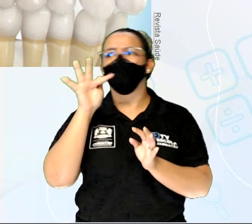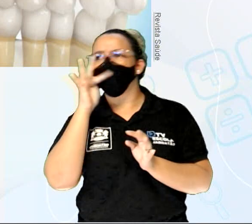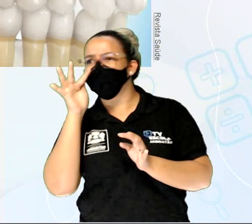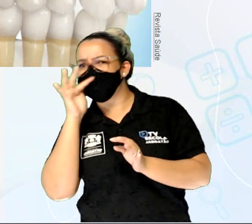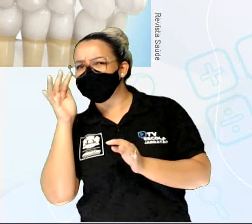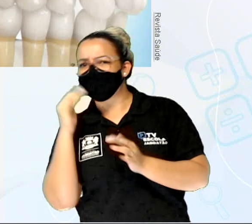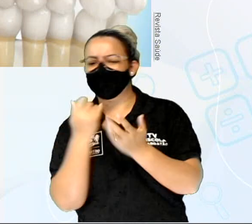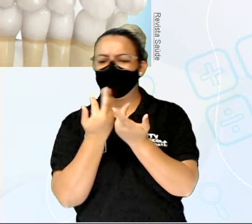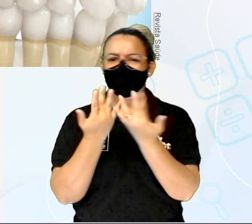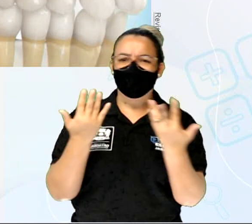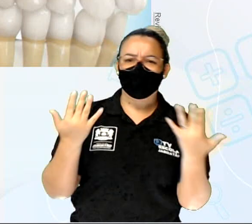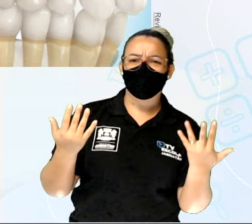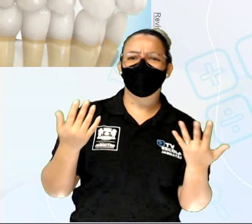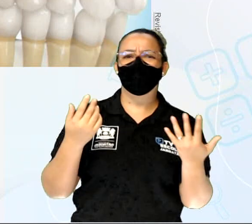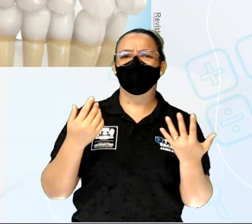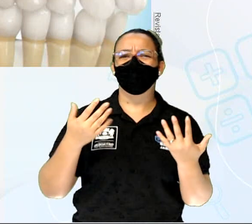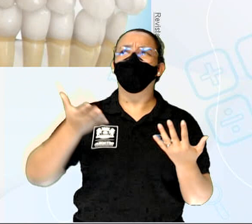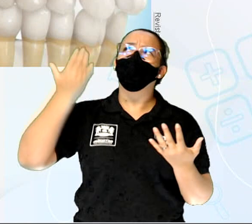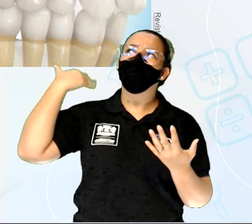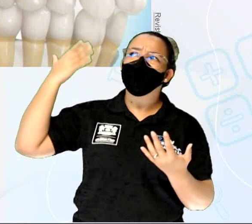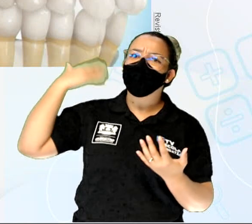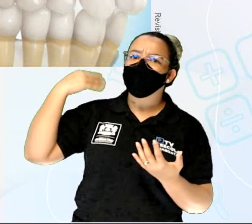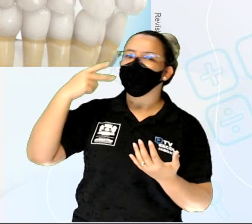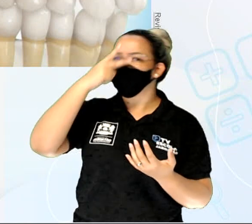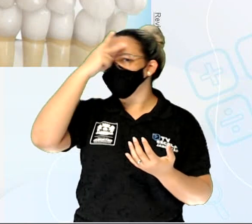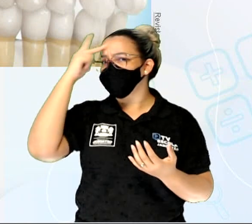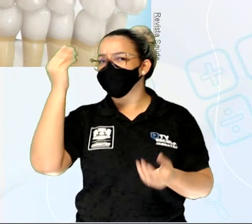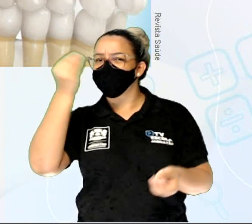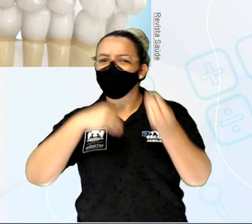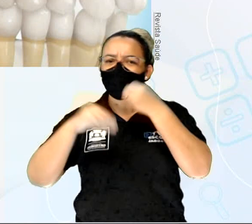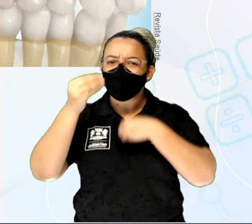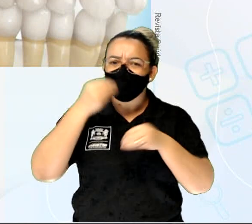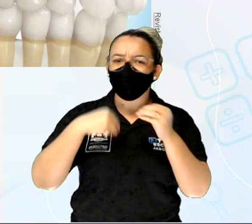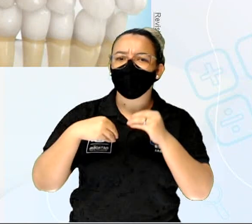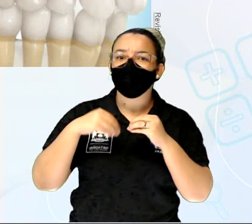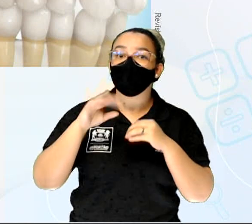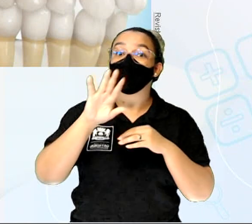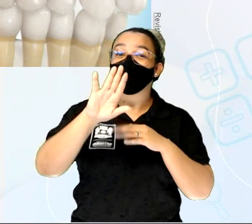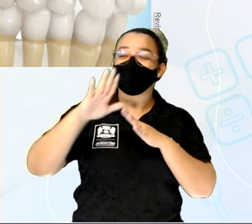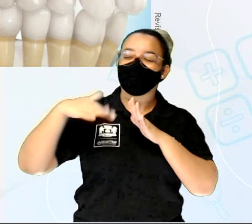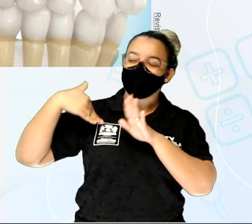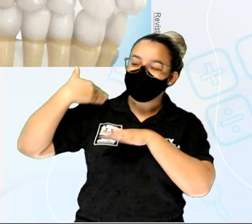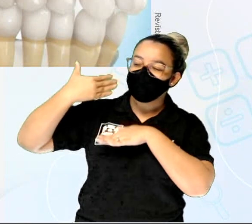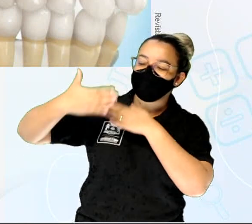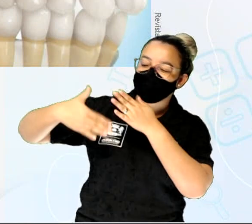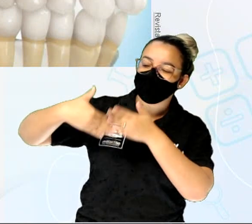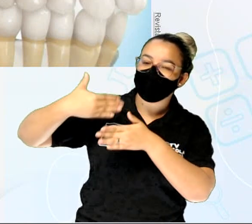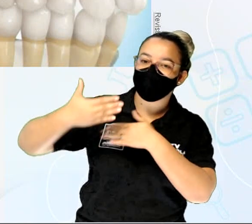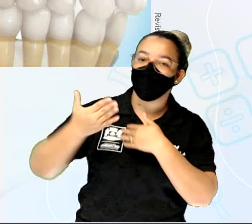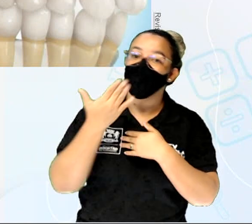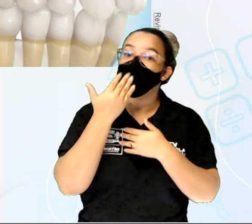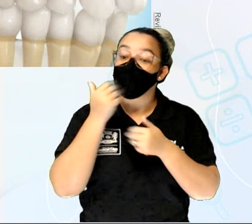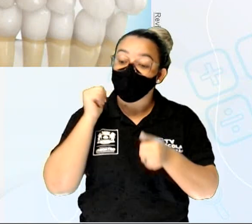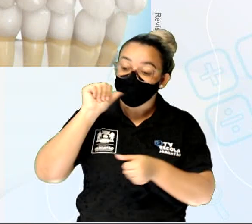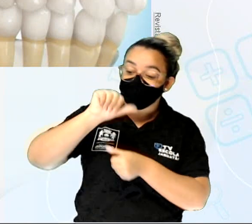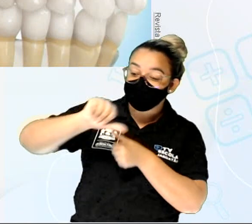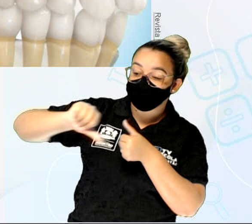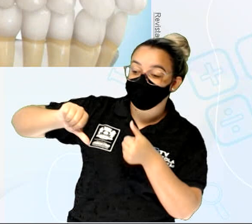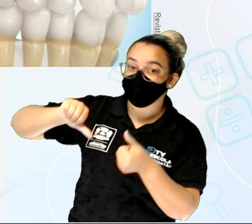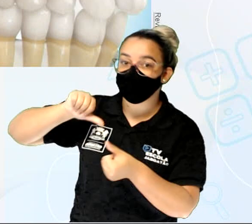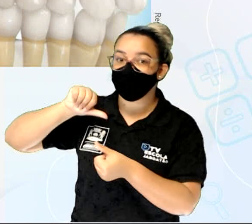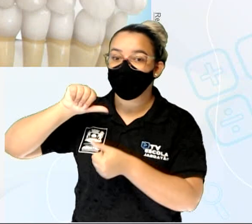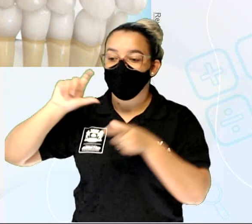seres humanos antigos comiam, né? Mas que com o passar do tempo, com a mudança na alimentação, ele foi diminuindo de